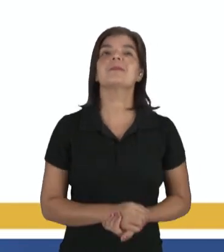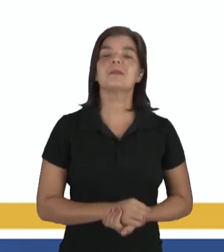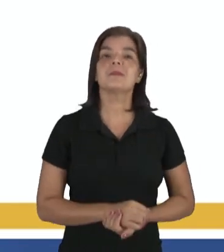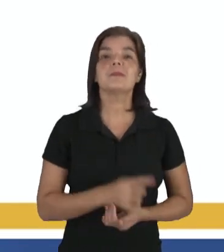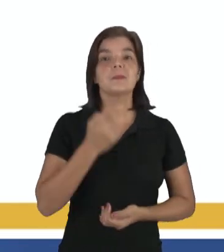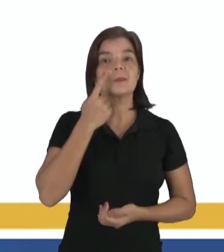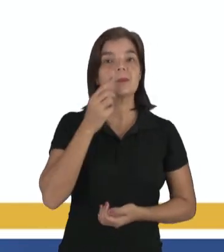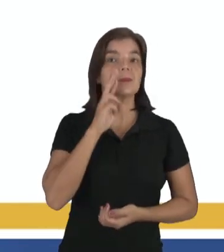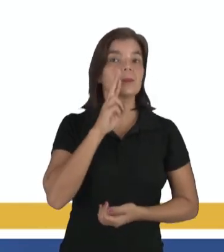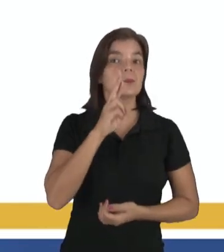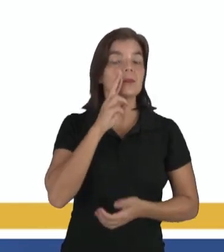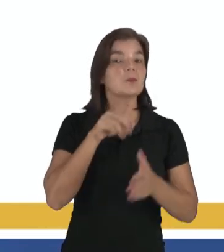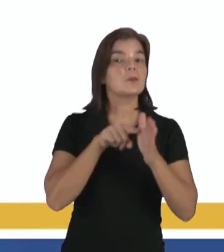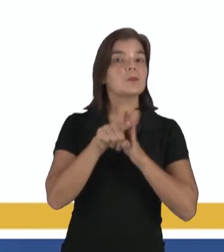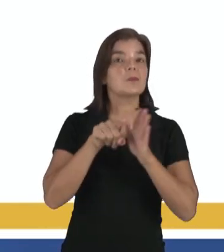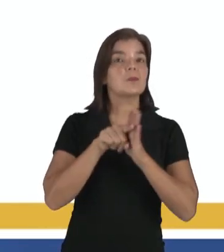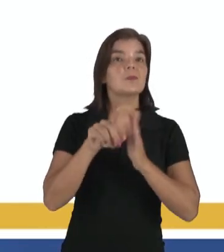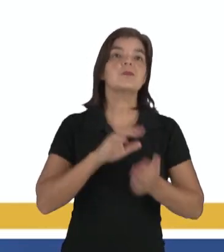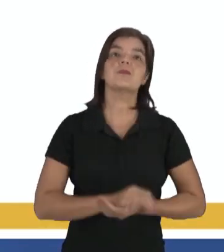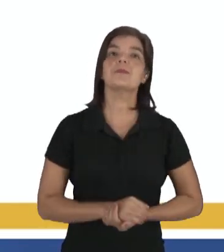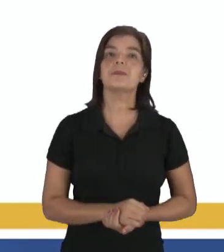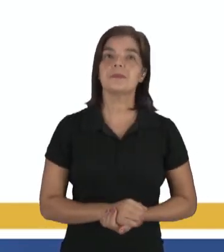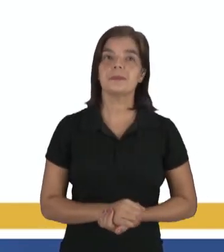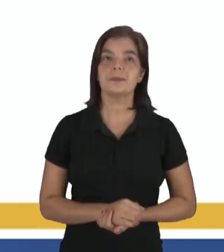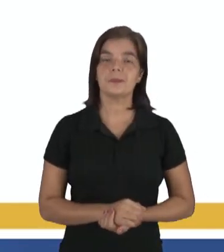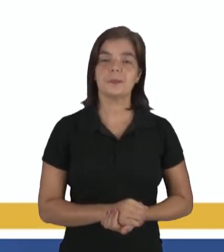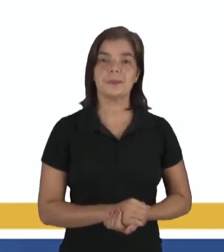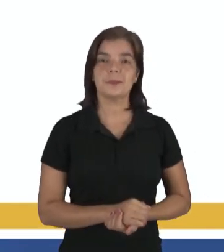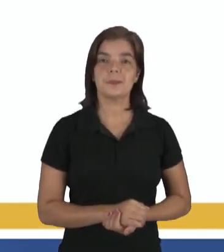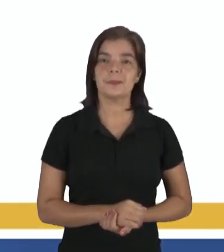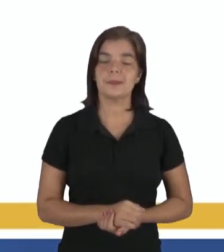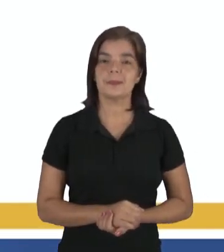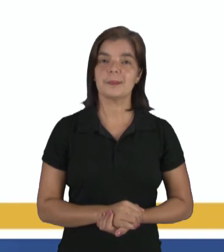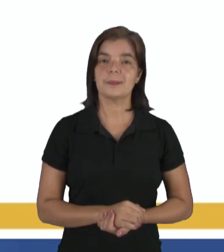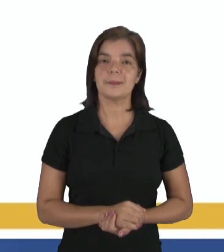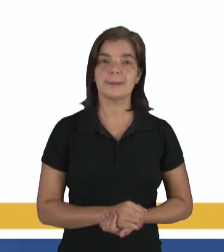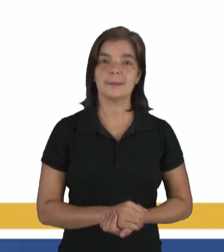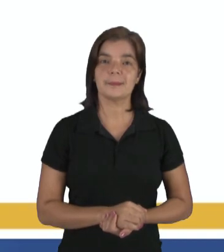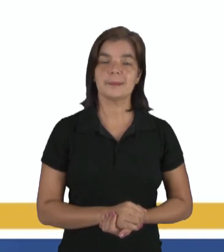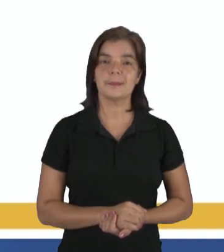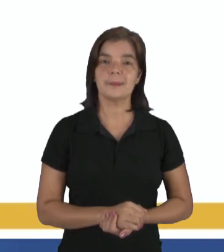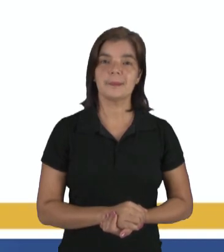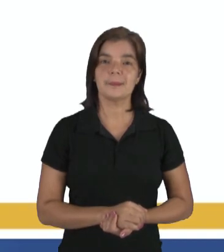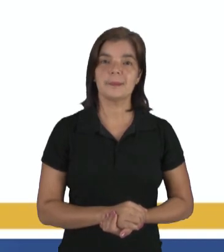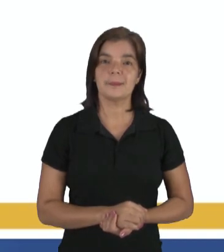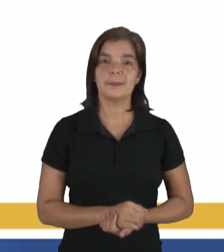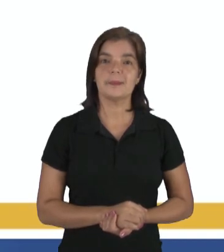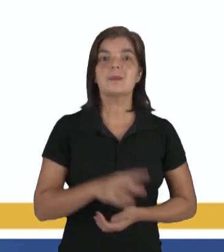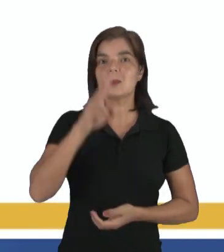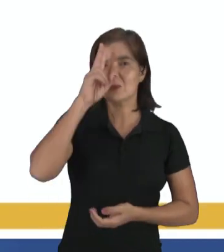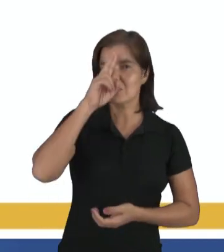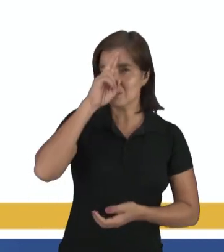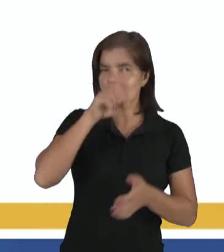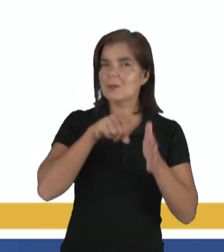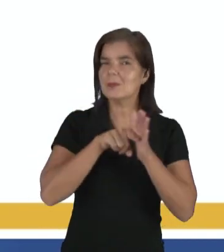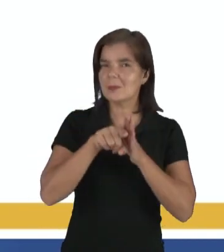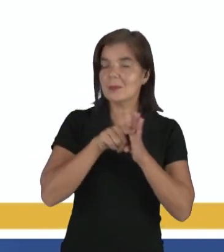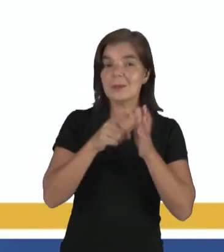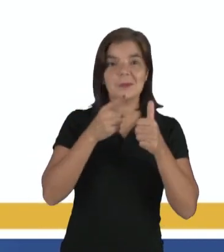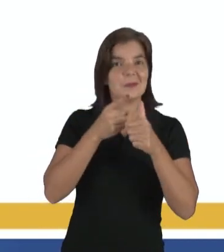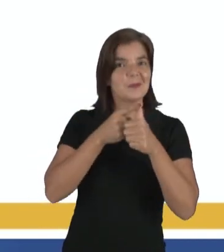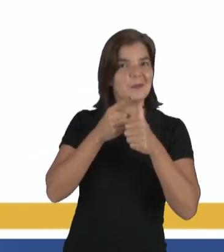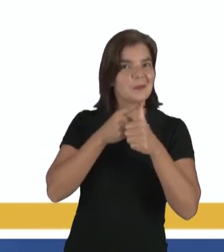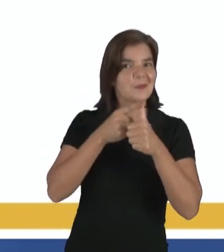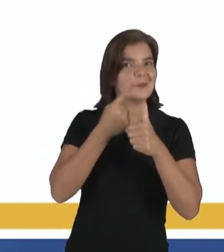três Vocês precisam responder essa pergunta aí ó e your family b&b orista lembra dessa pergunta